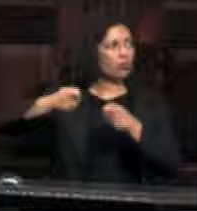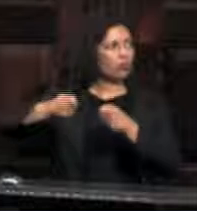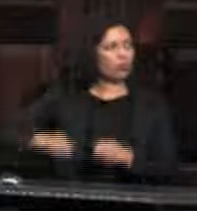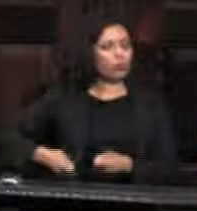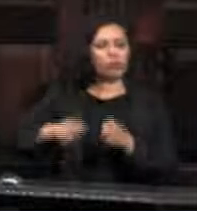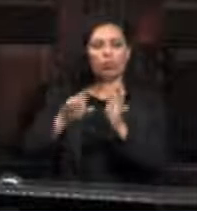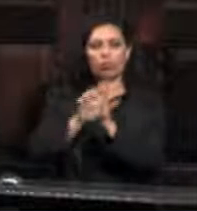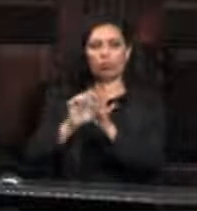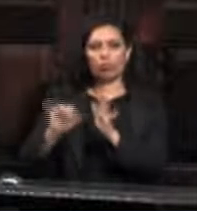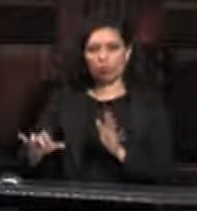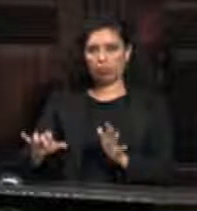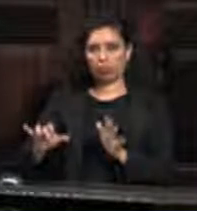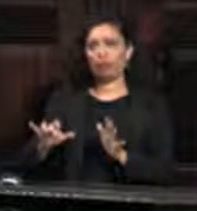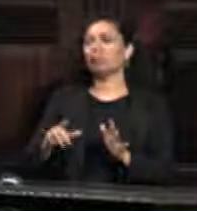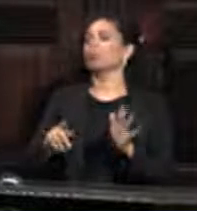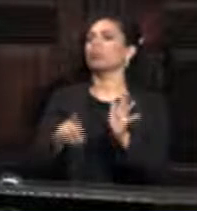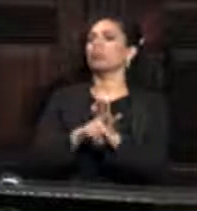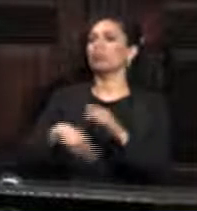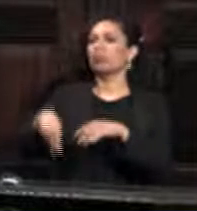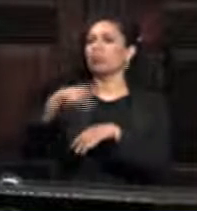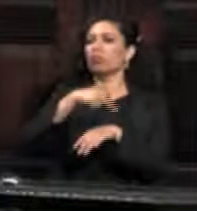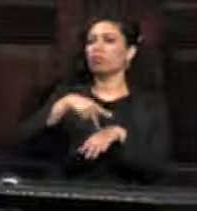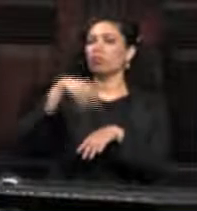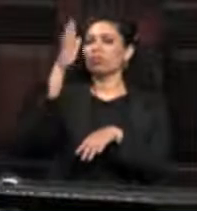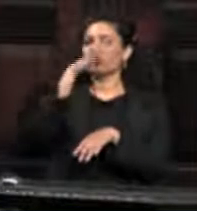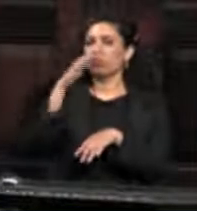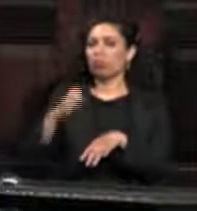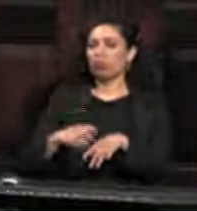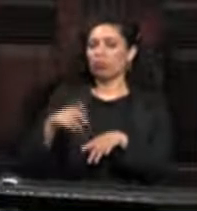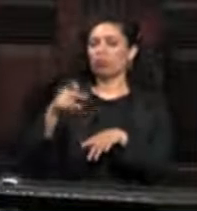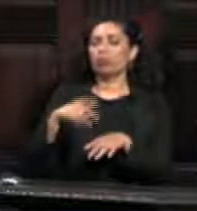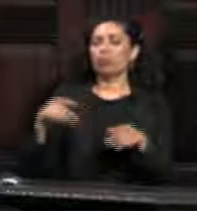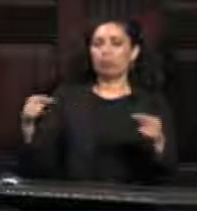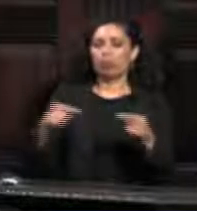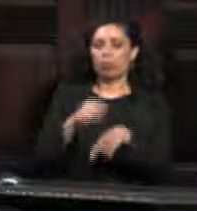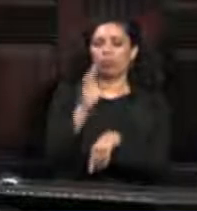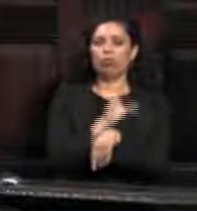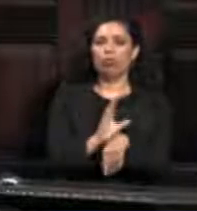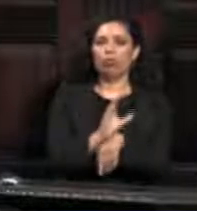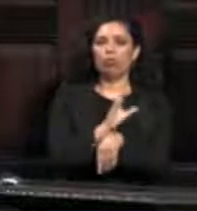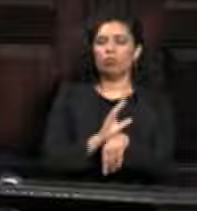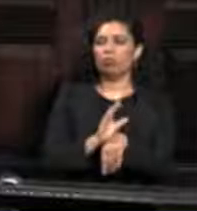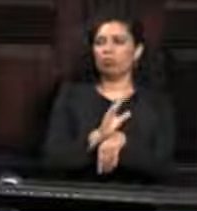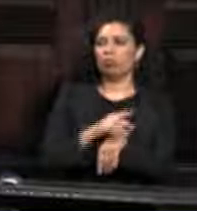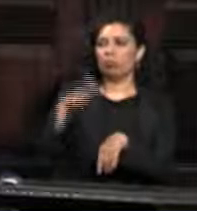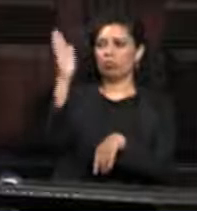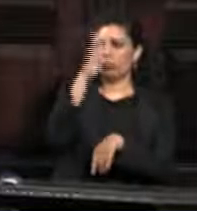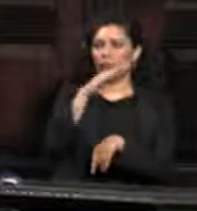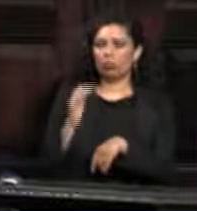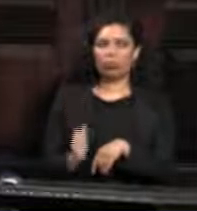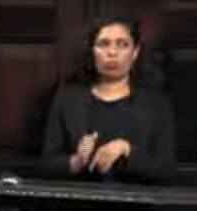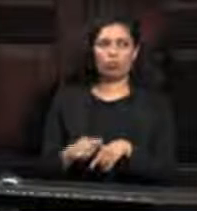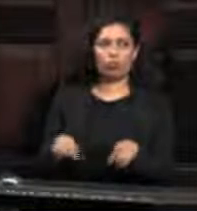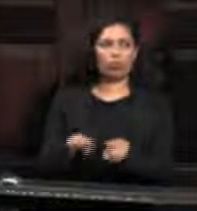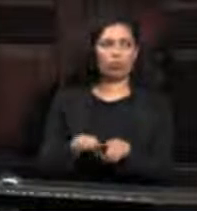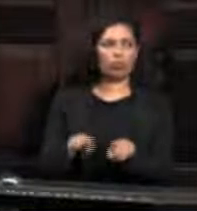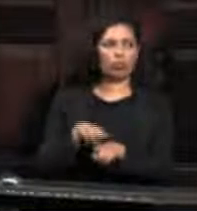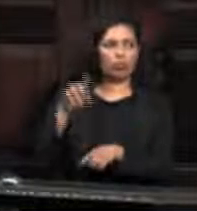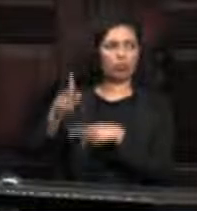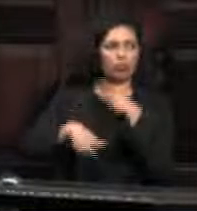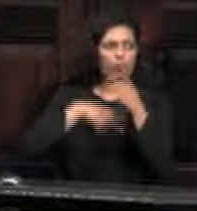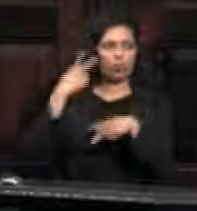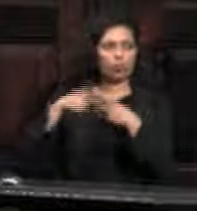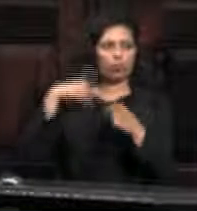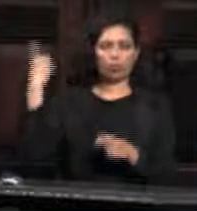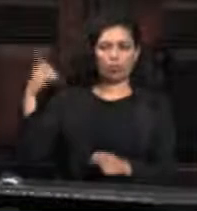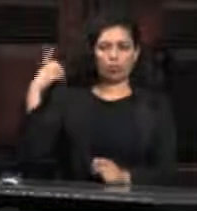lei democraticamente como manda a Constituição brasileira. E como disse aqui o deputado